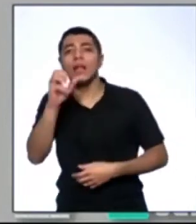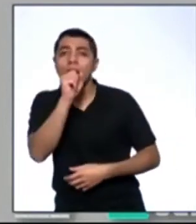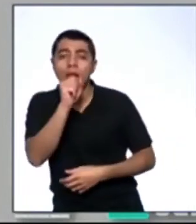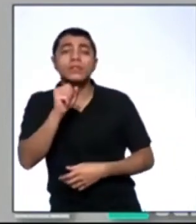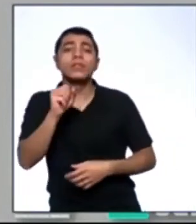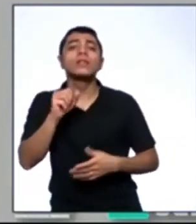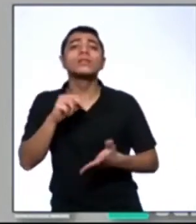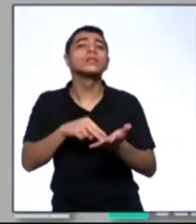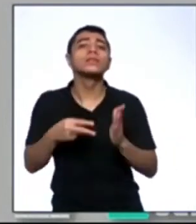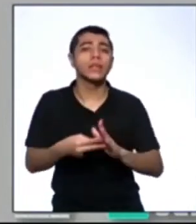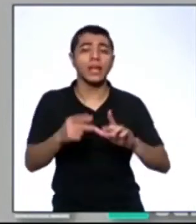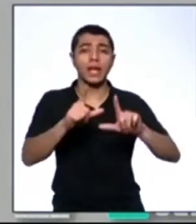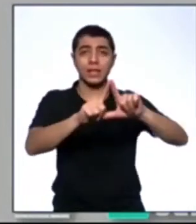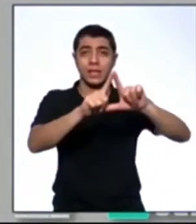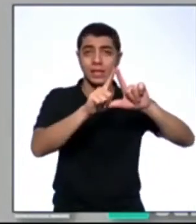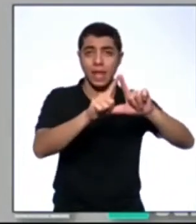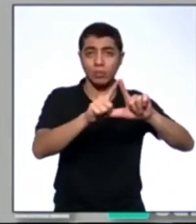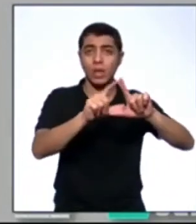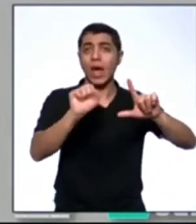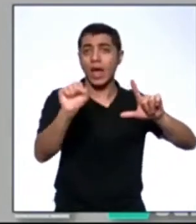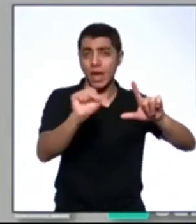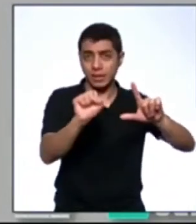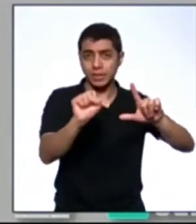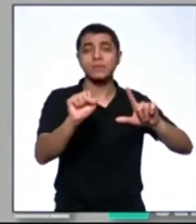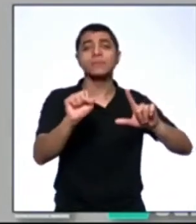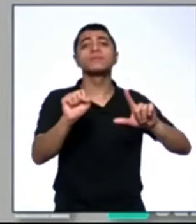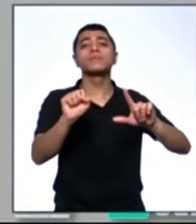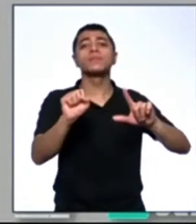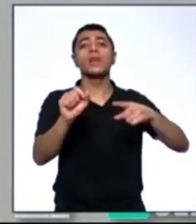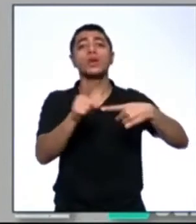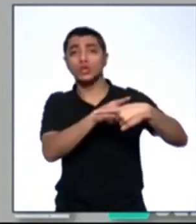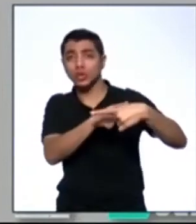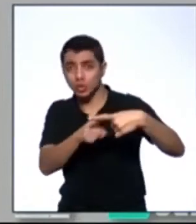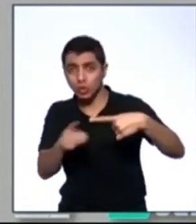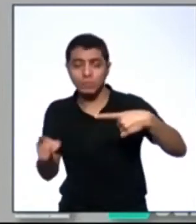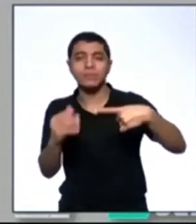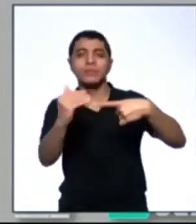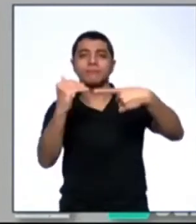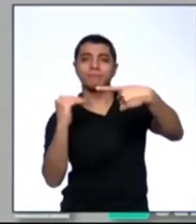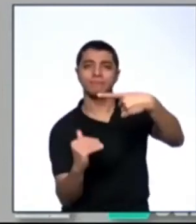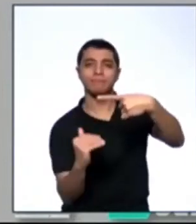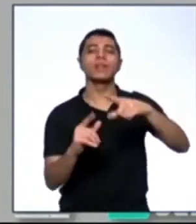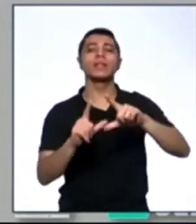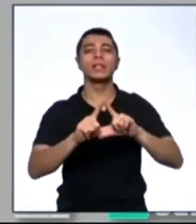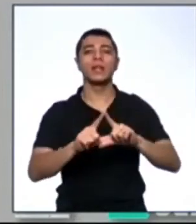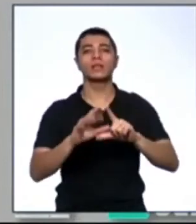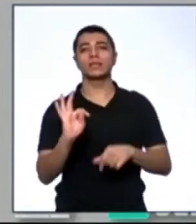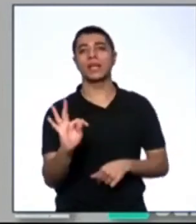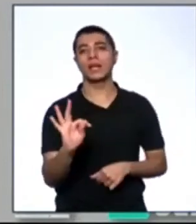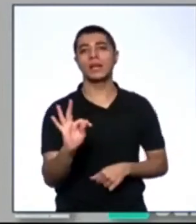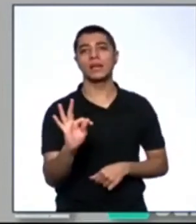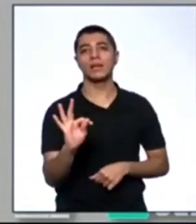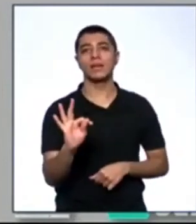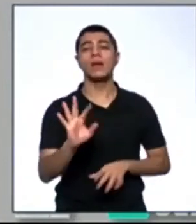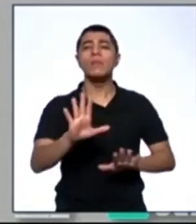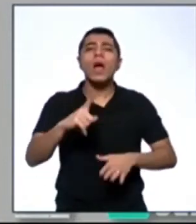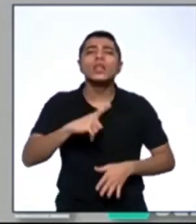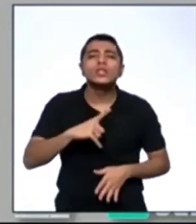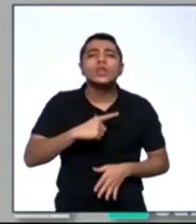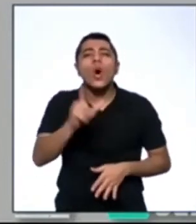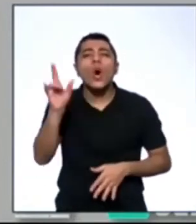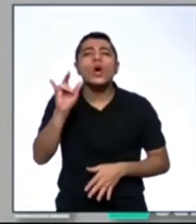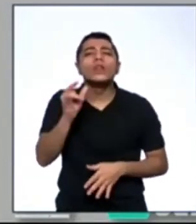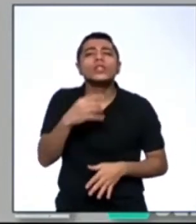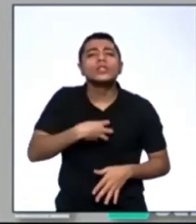Mas espera aí, tem uma outra forma de você calcular essa velocidade. Veja comigo aqui devagar. Quando